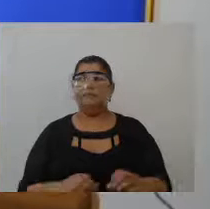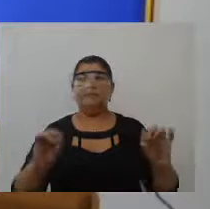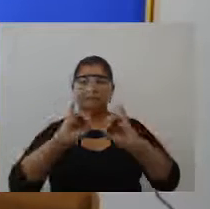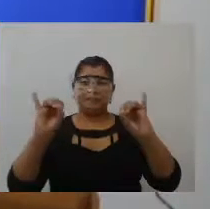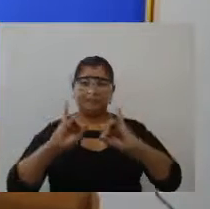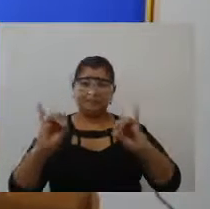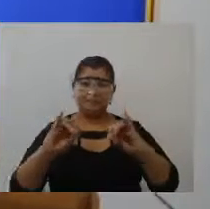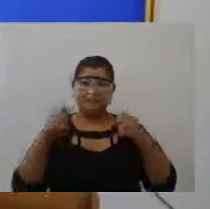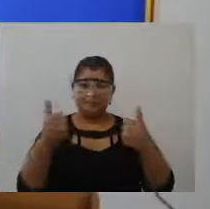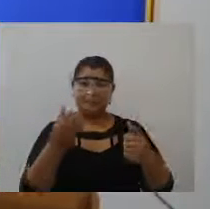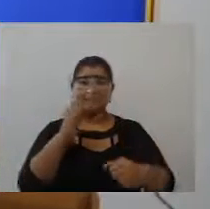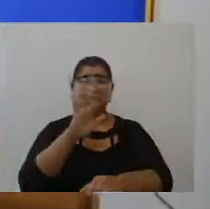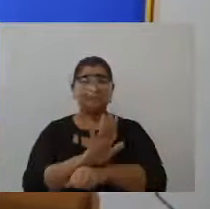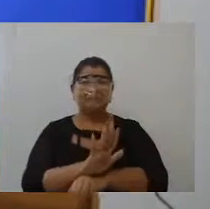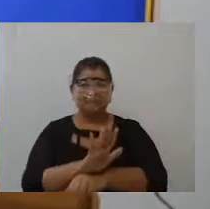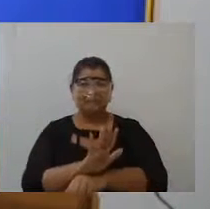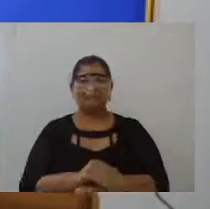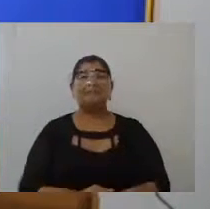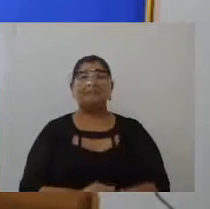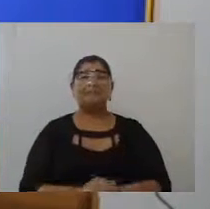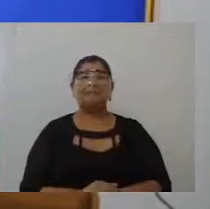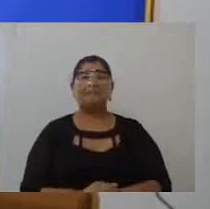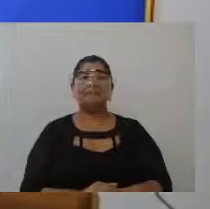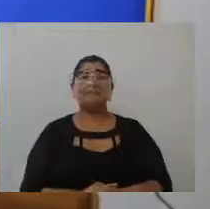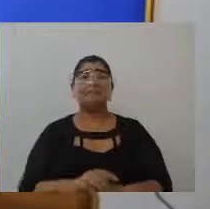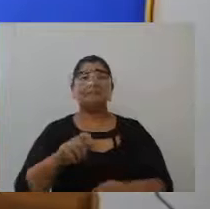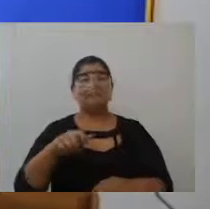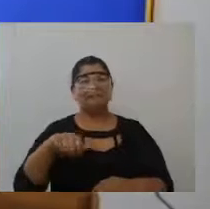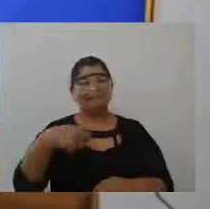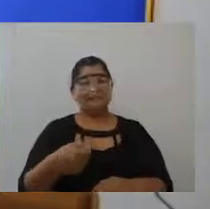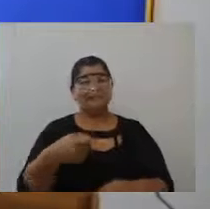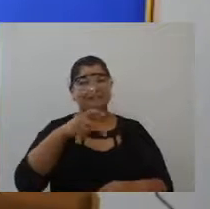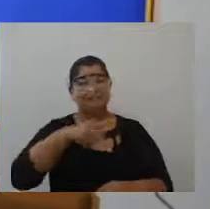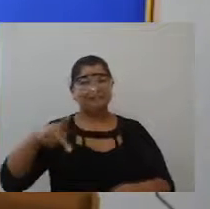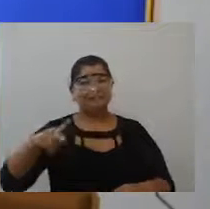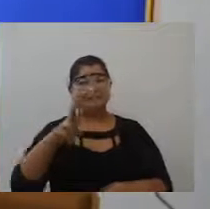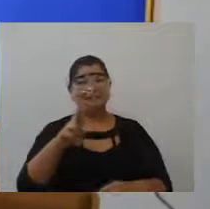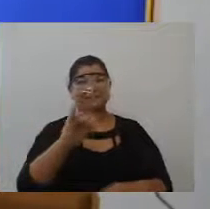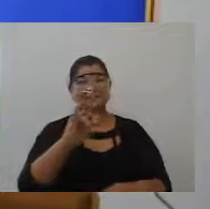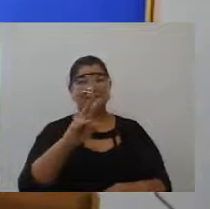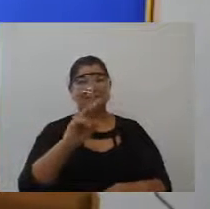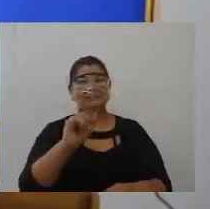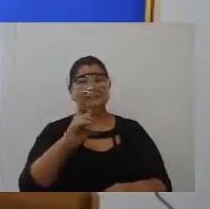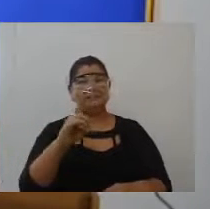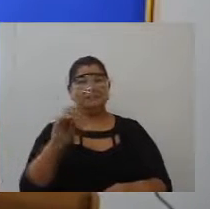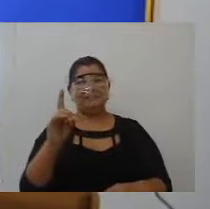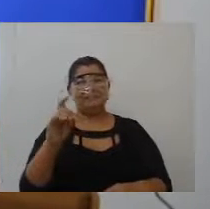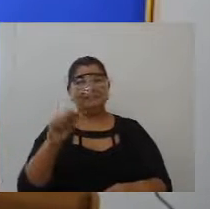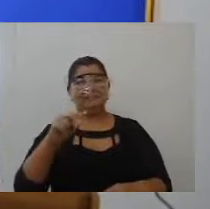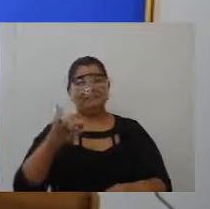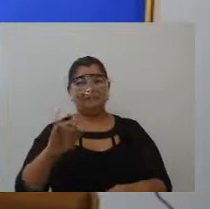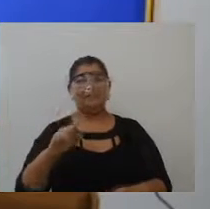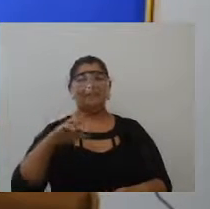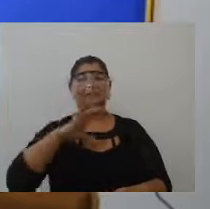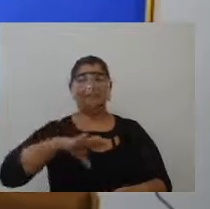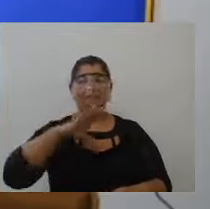Olá, turminha, boa tarde. Eu sou o professor Rivaldo Dantas, de língua portuguesa,